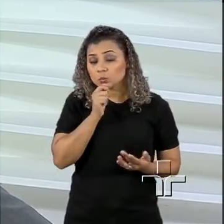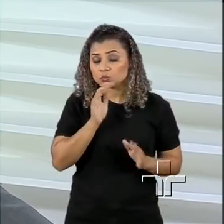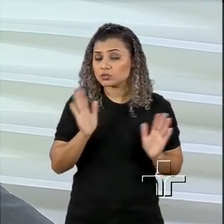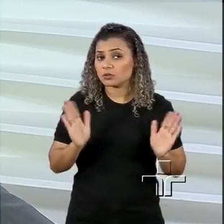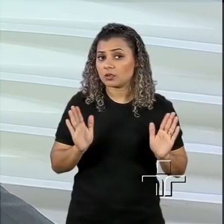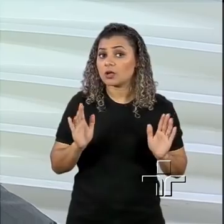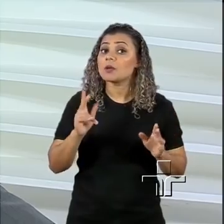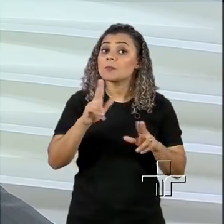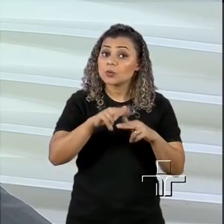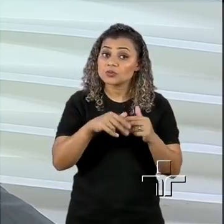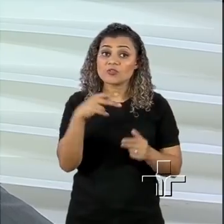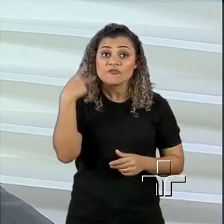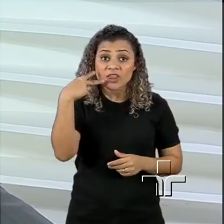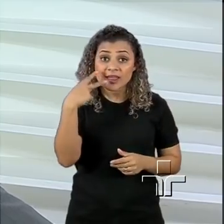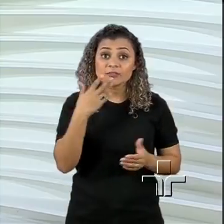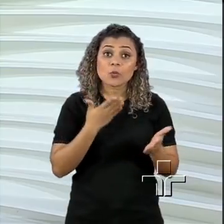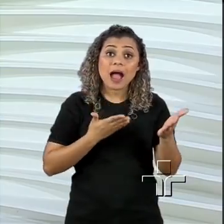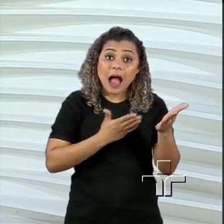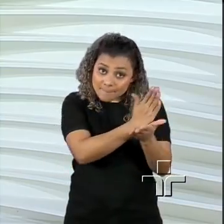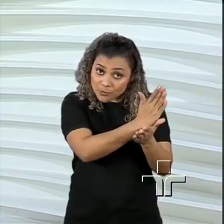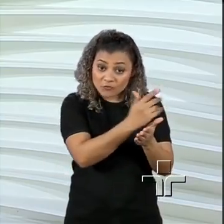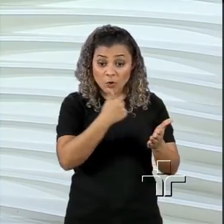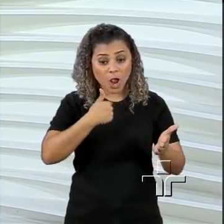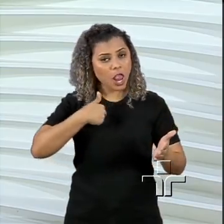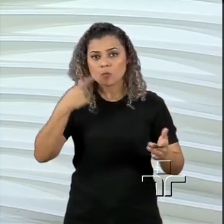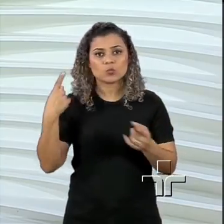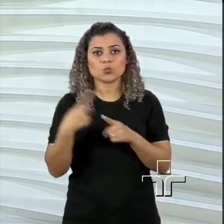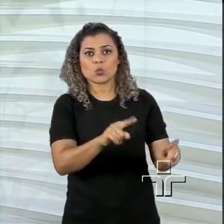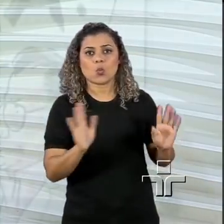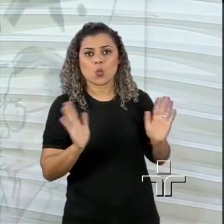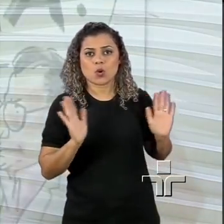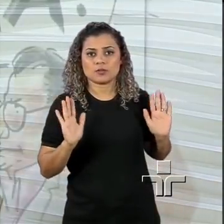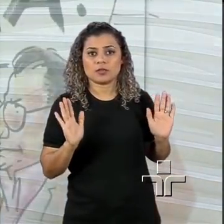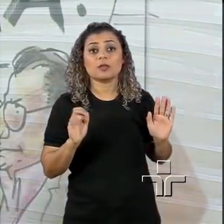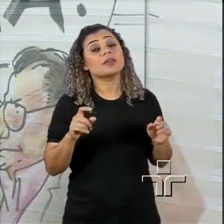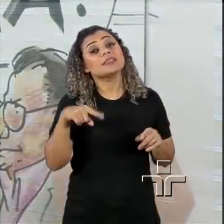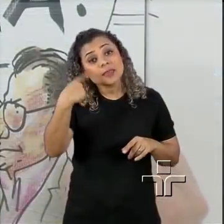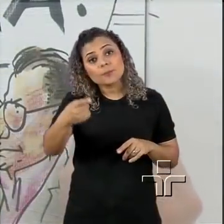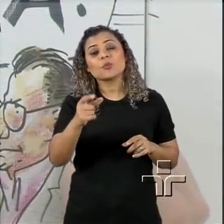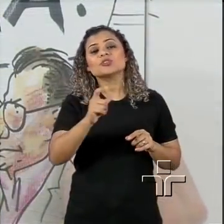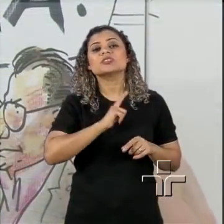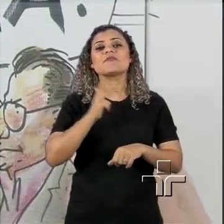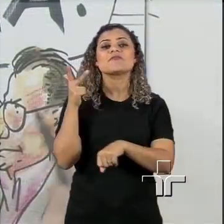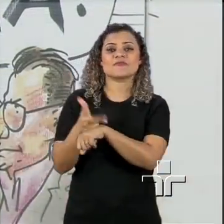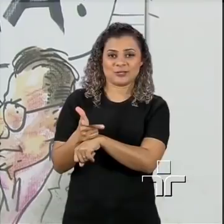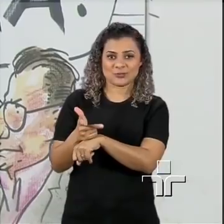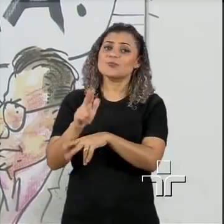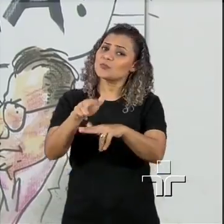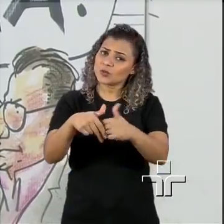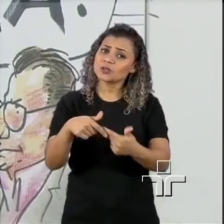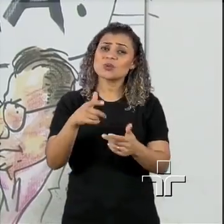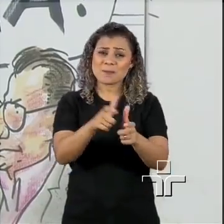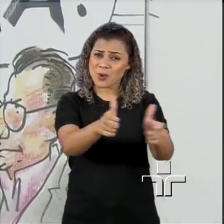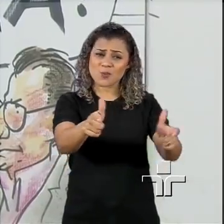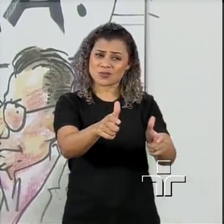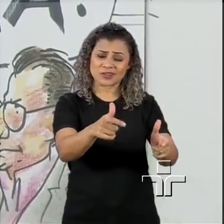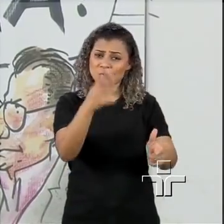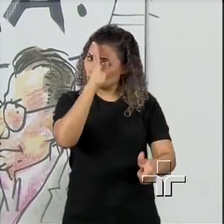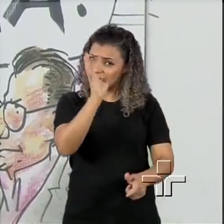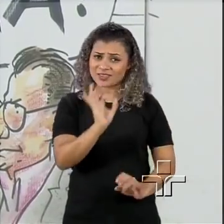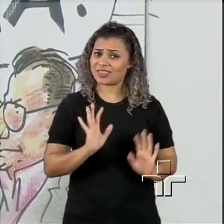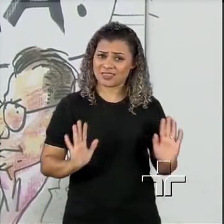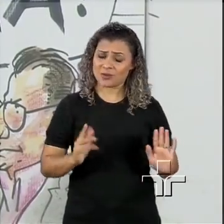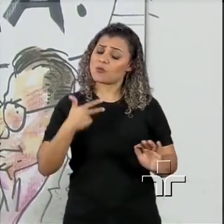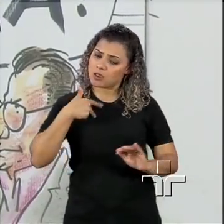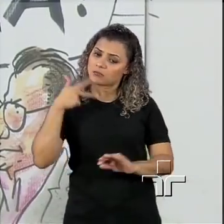vereadores aprovaram uma emenda que eu vetei e no debate eu acabei fazendo aquele vídeo, que aliás foi um pouco mal interpretado. Aqui